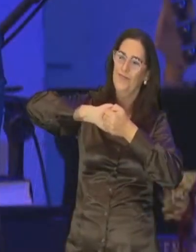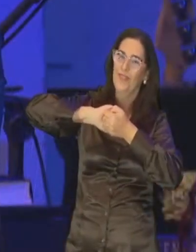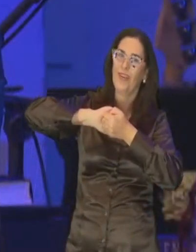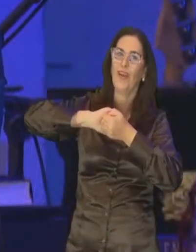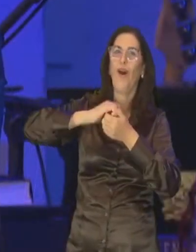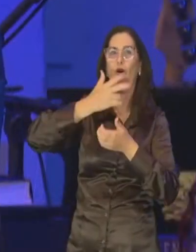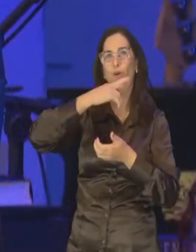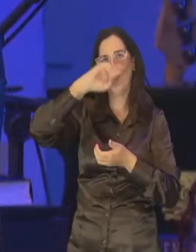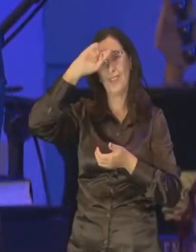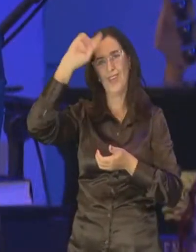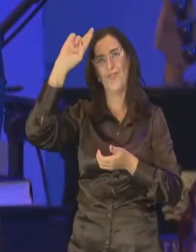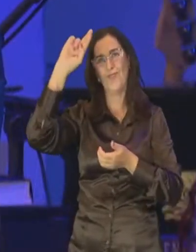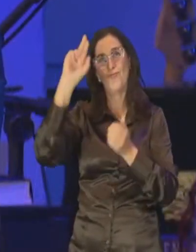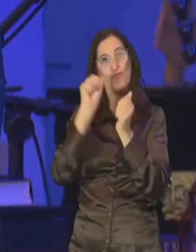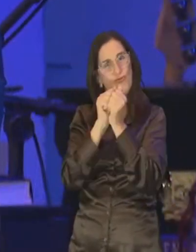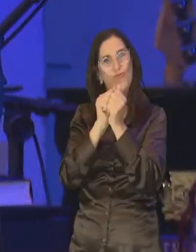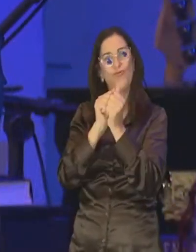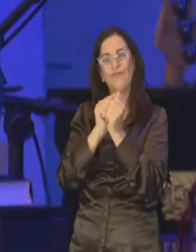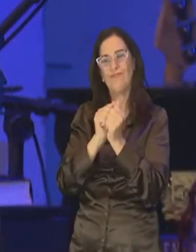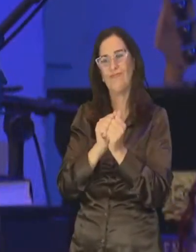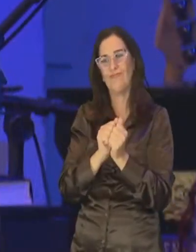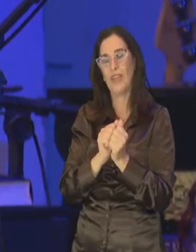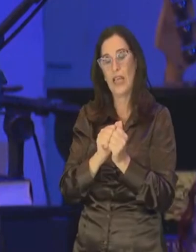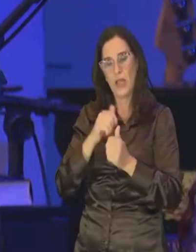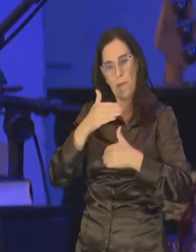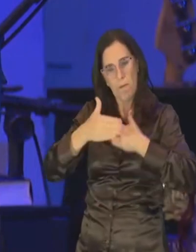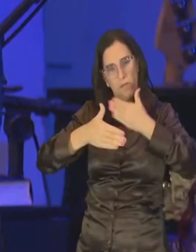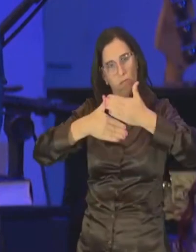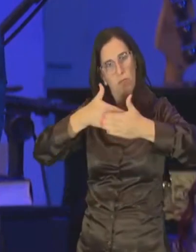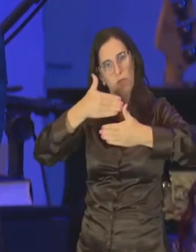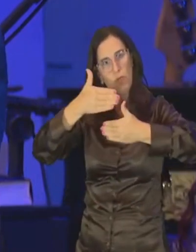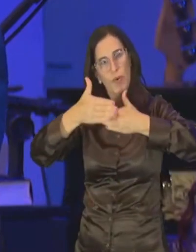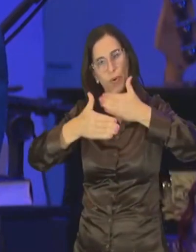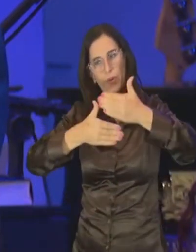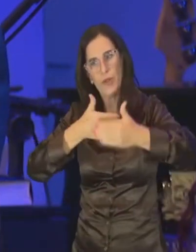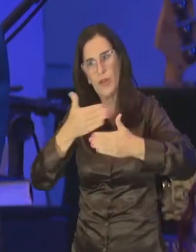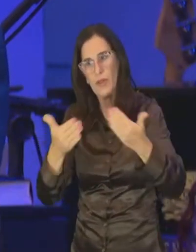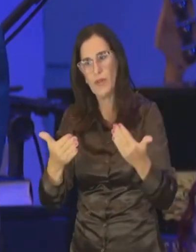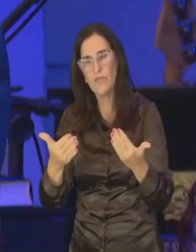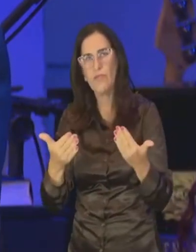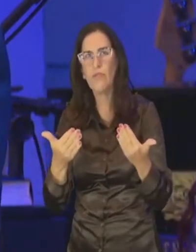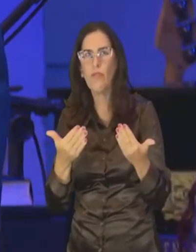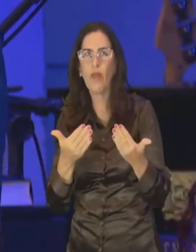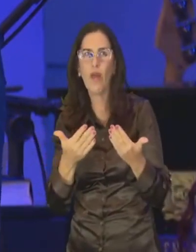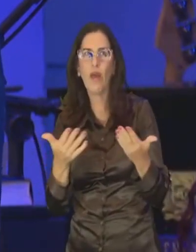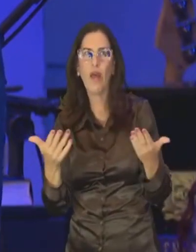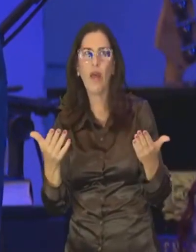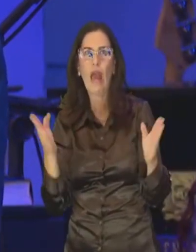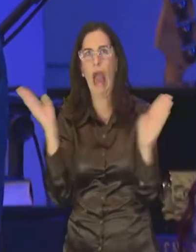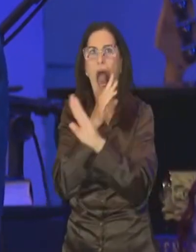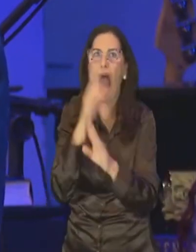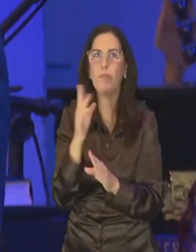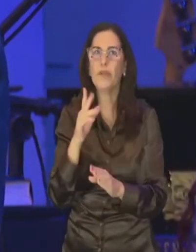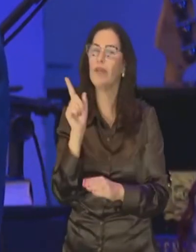Senhor. Este processo, então, não é uma coisa rápida,